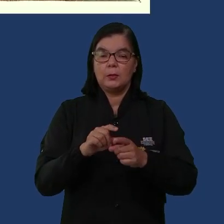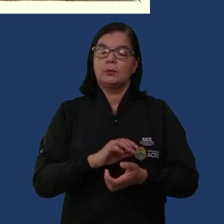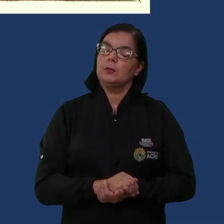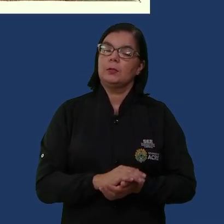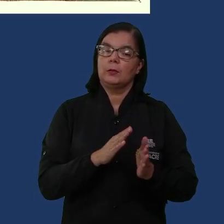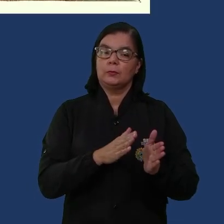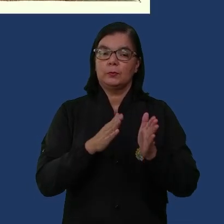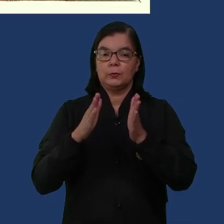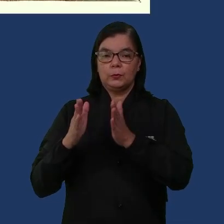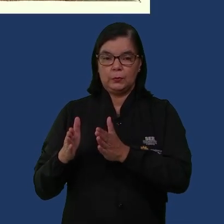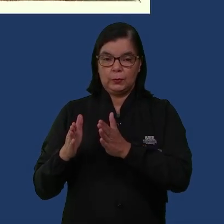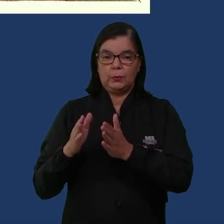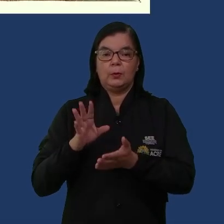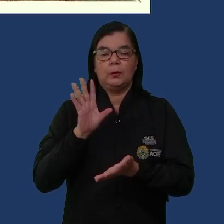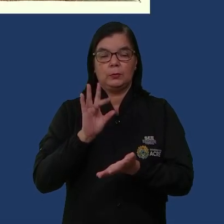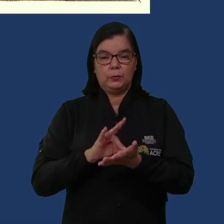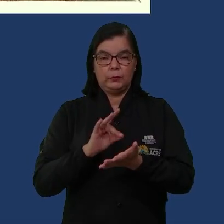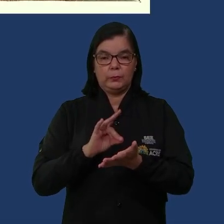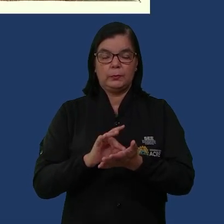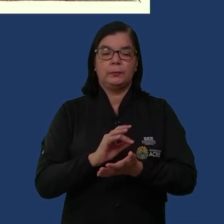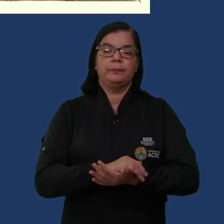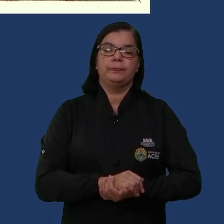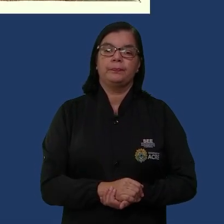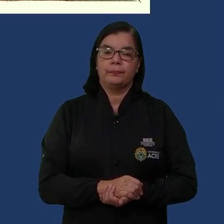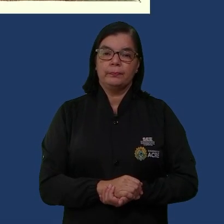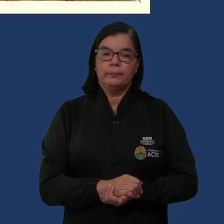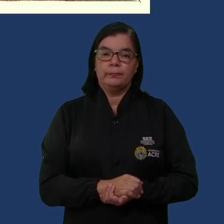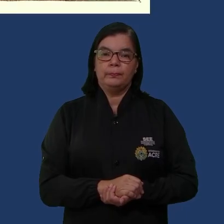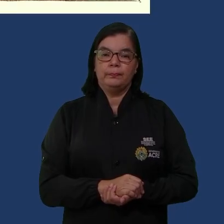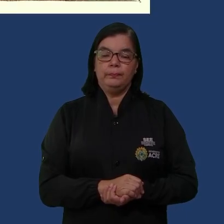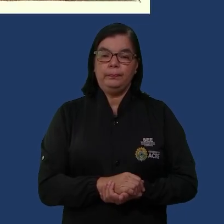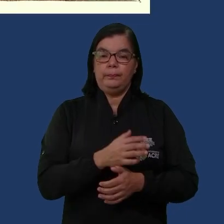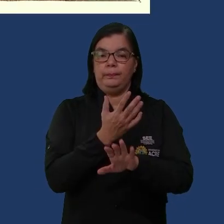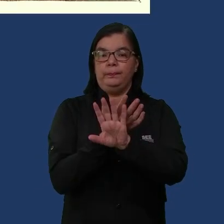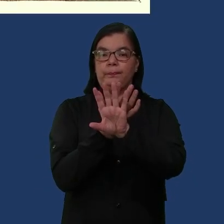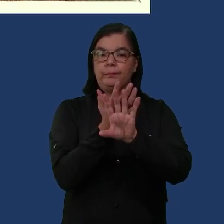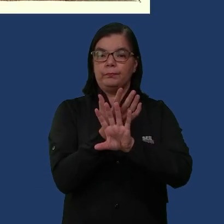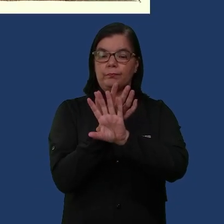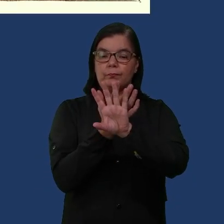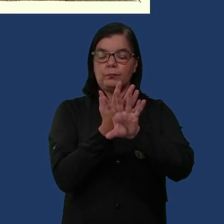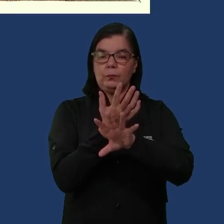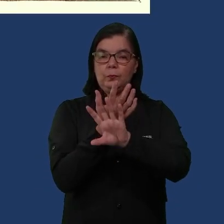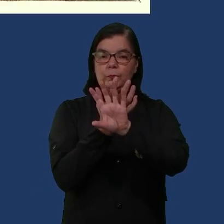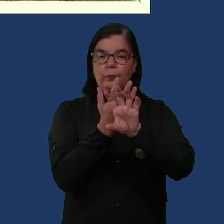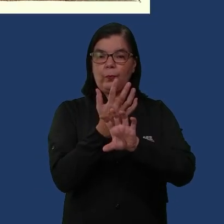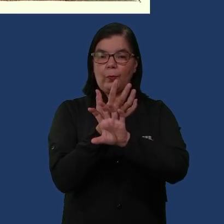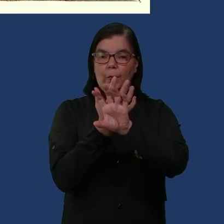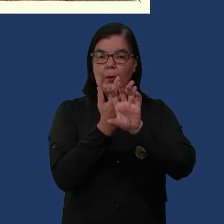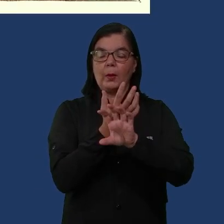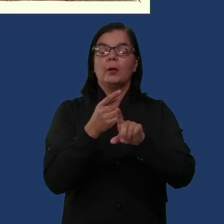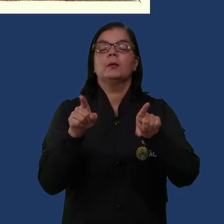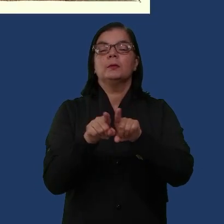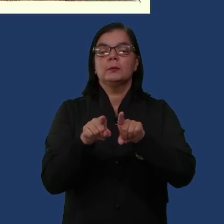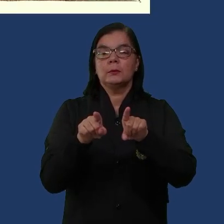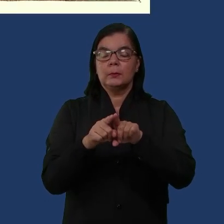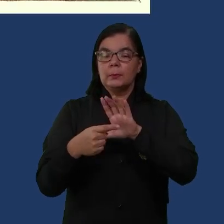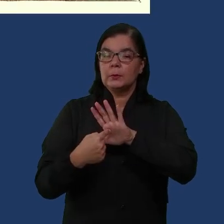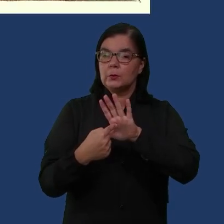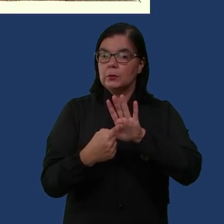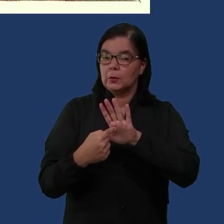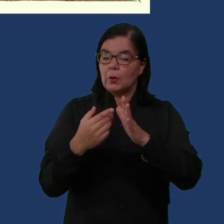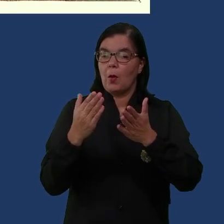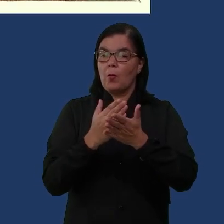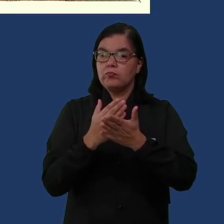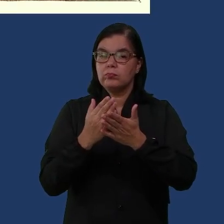e essa aqui é a obra original, tá? As caricaturas também se apresentam em